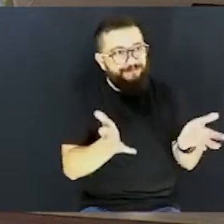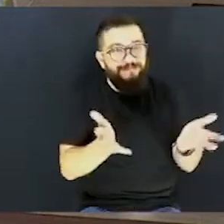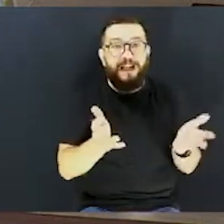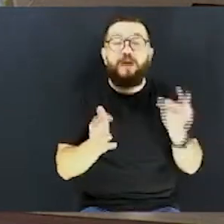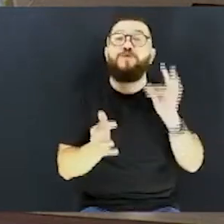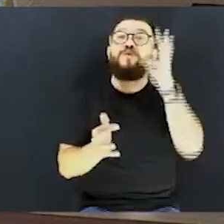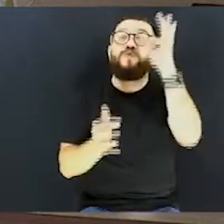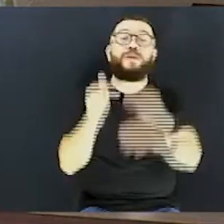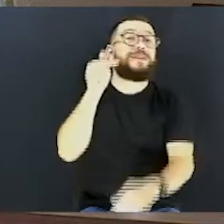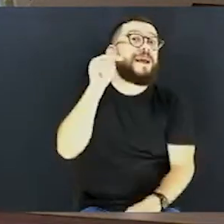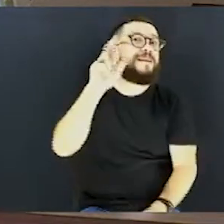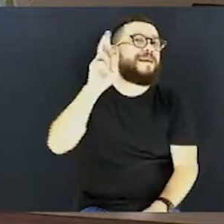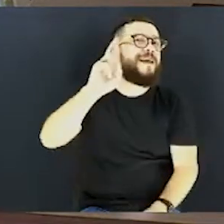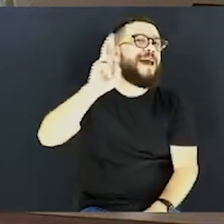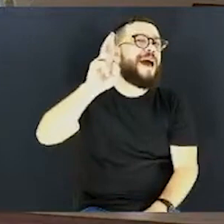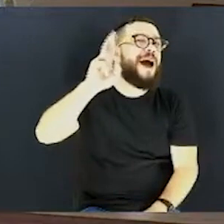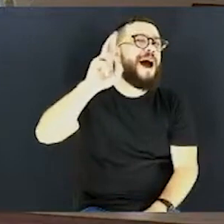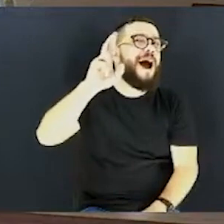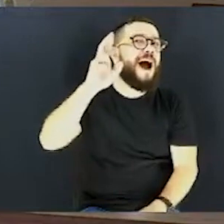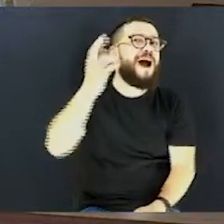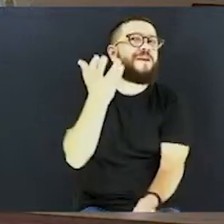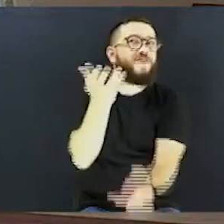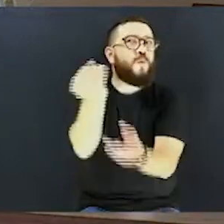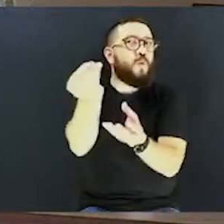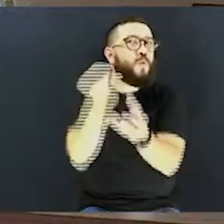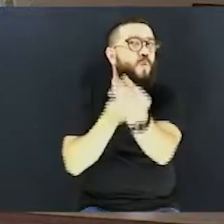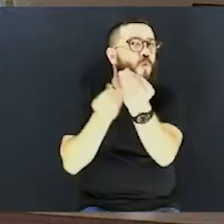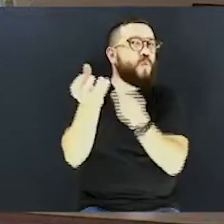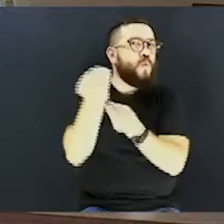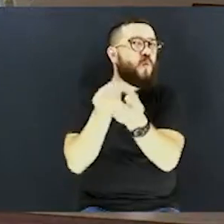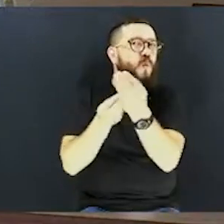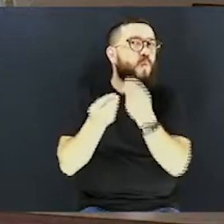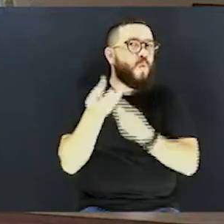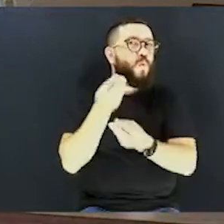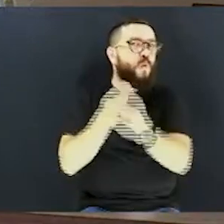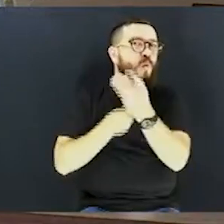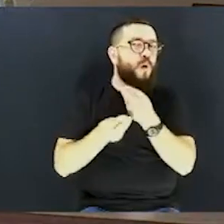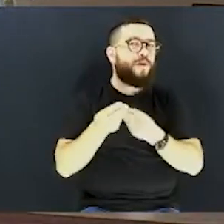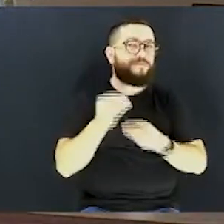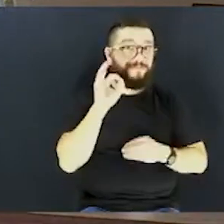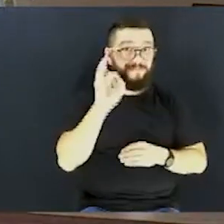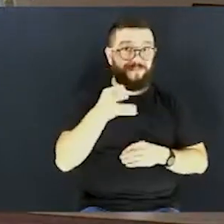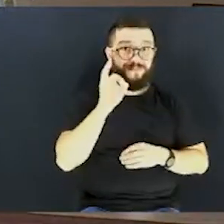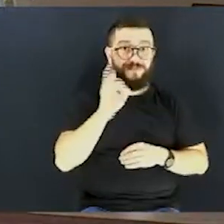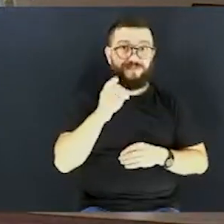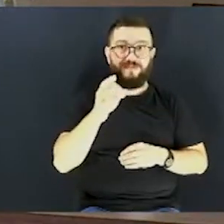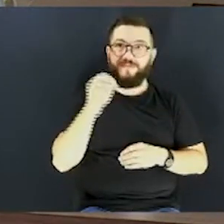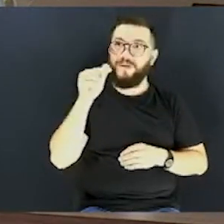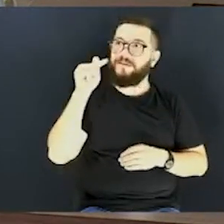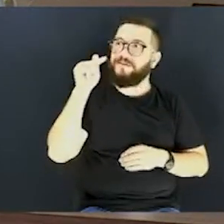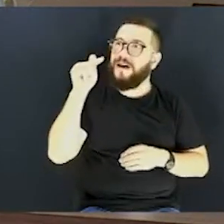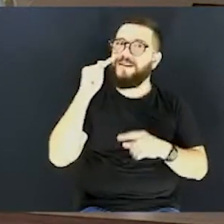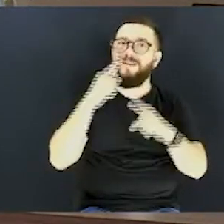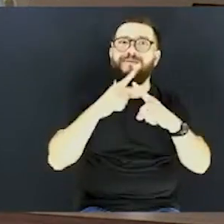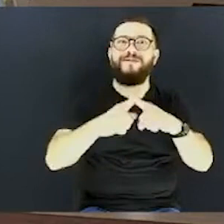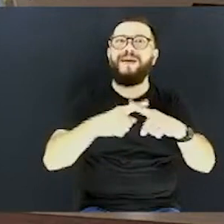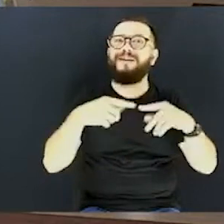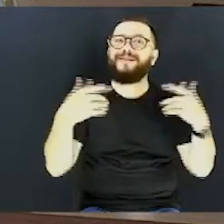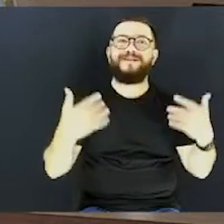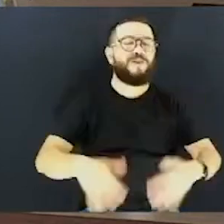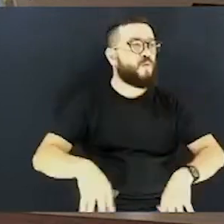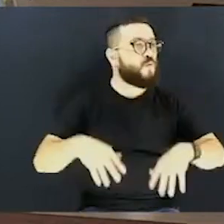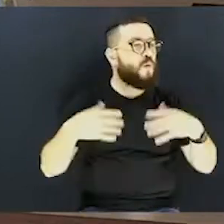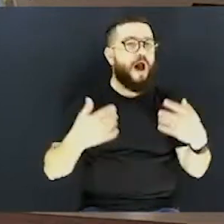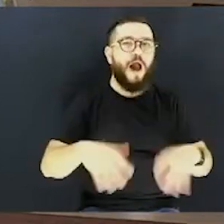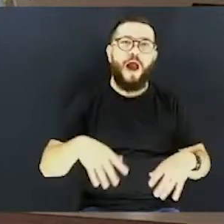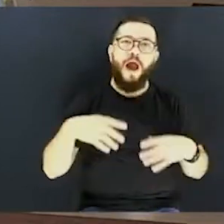ou sete dólares, tanto faz, você vai ter isso lá na frente, né, 7 vezes multiplicado por 7, aquele investimento que você fez lá atrás.